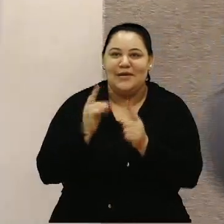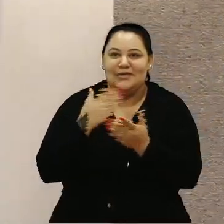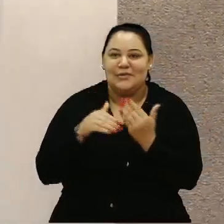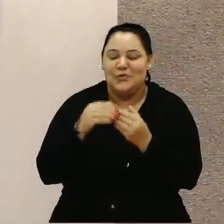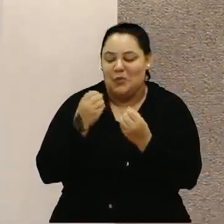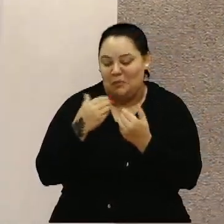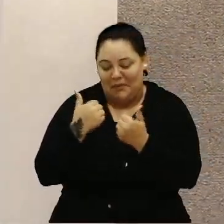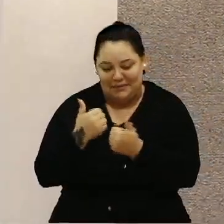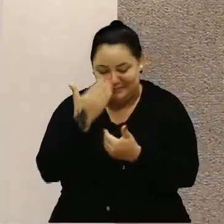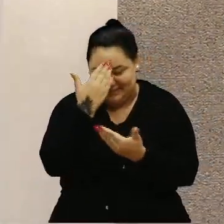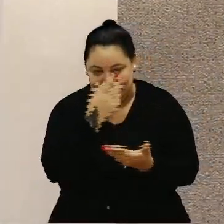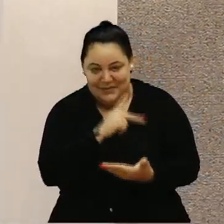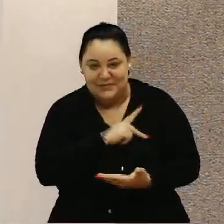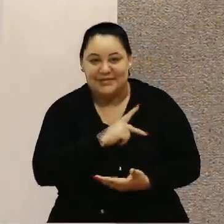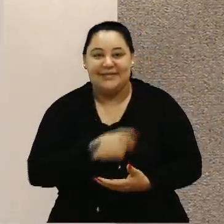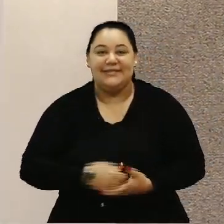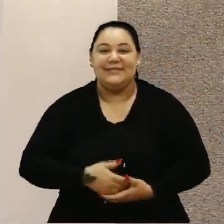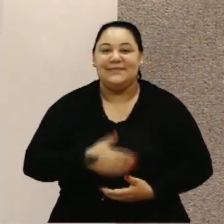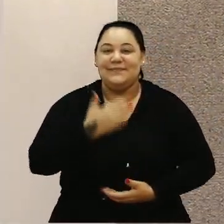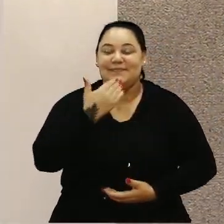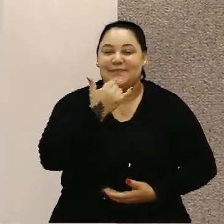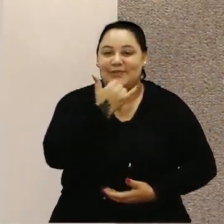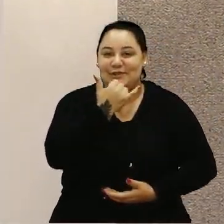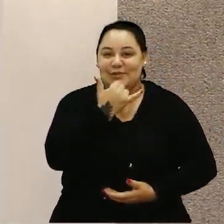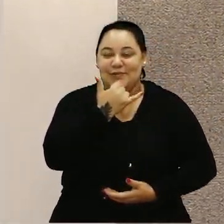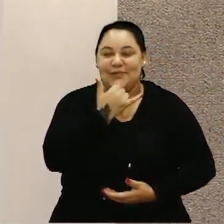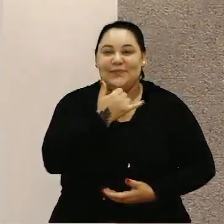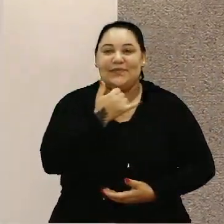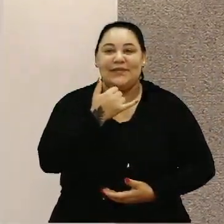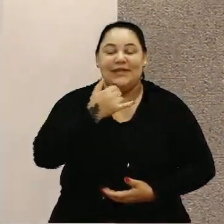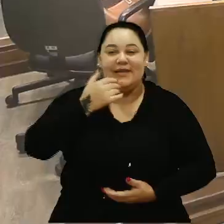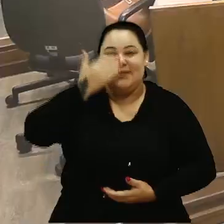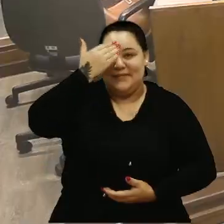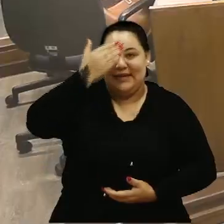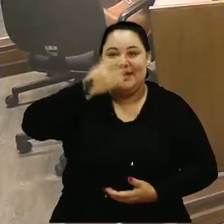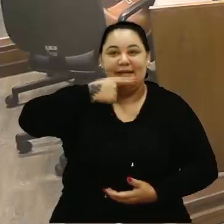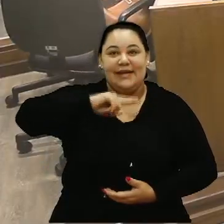presidente. Obrigado, vereador Caleb. Vereadora Sandra Boneto, prejudicada.